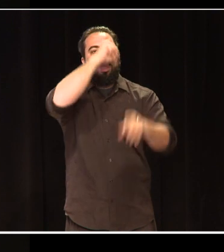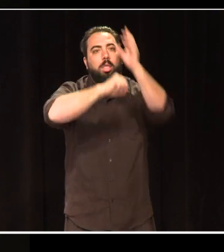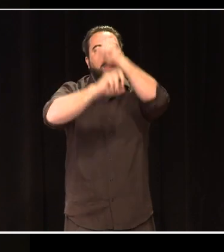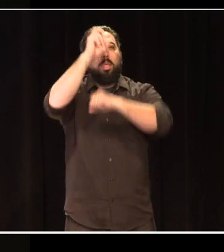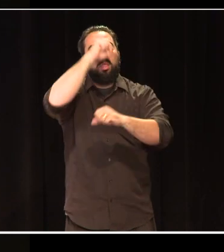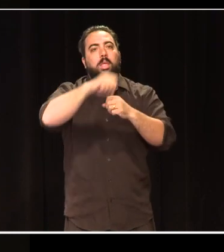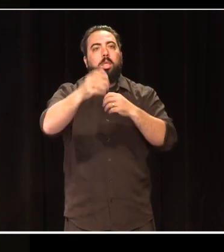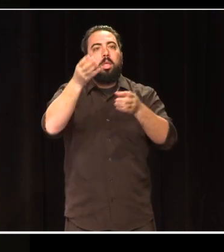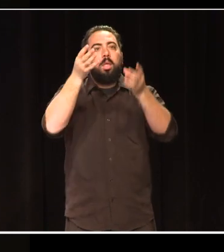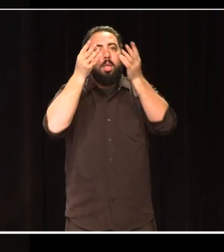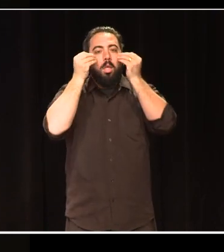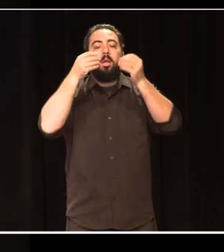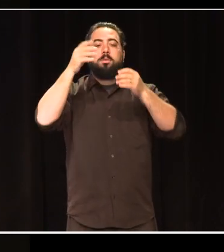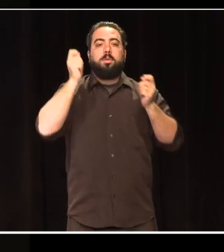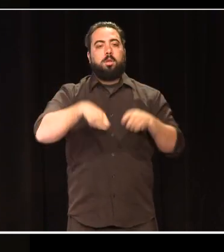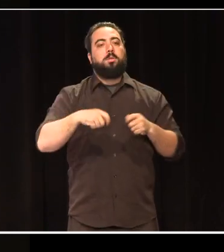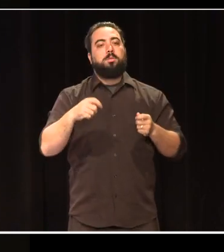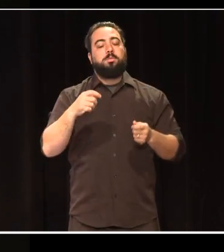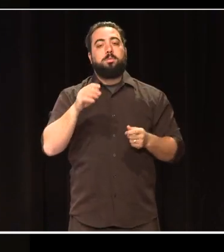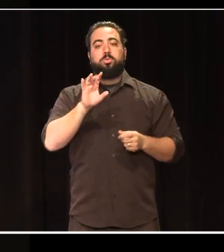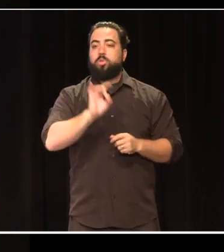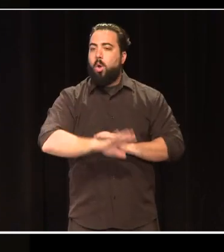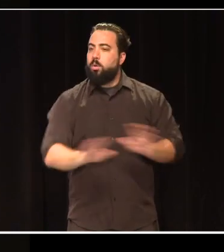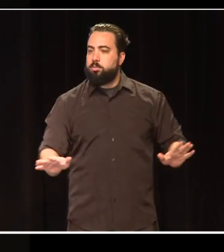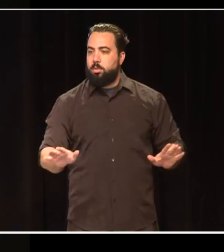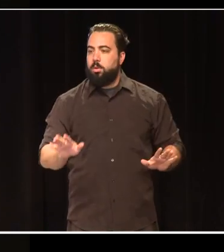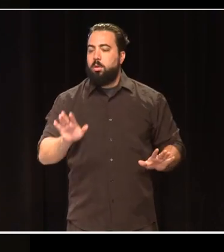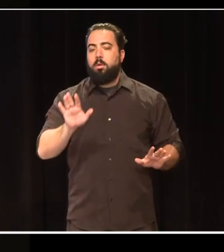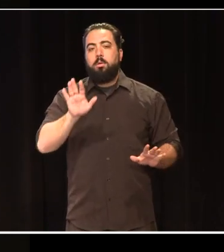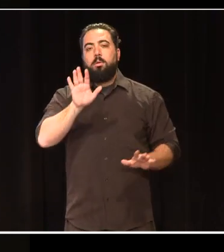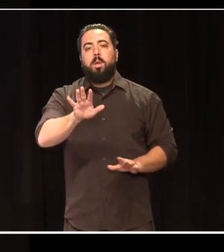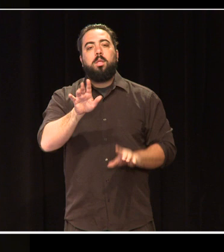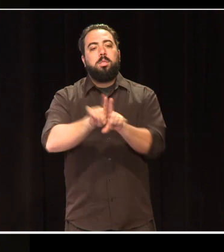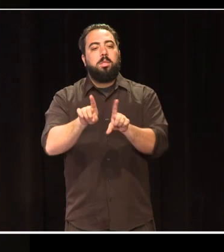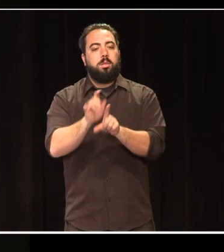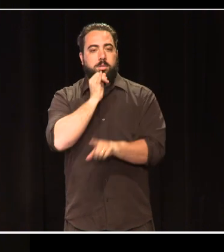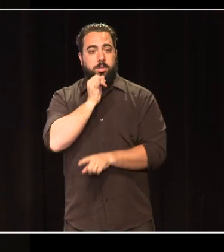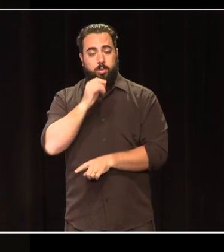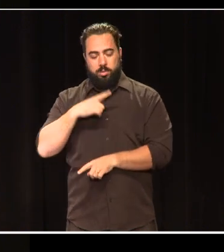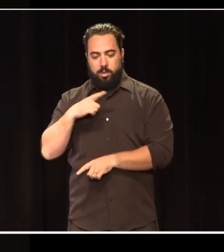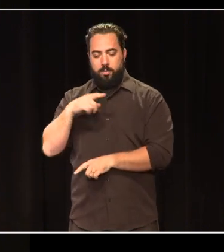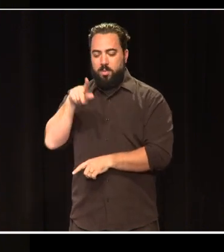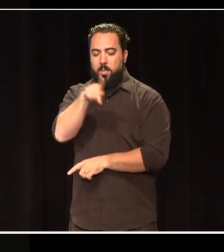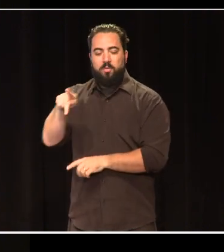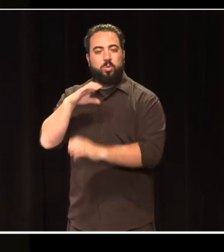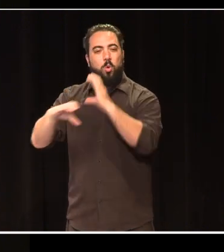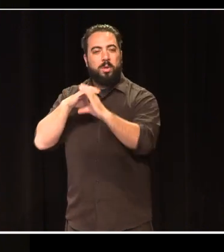aquelas informações. E tem um professor de comunicação da Universidade Federal